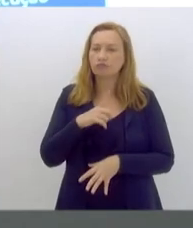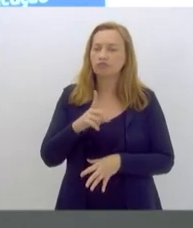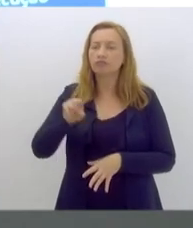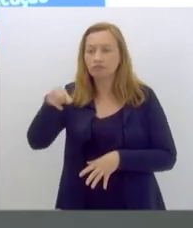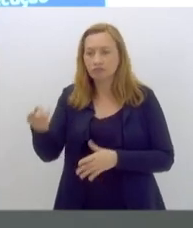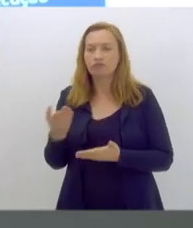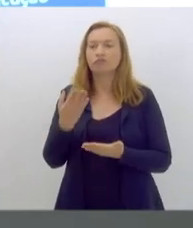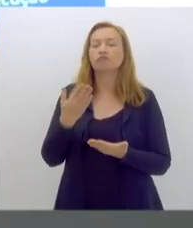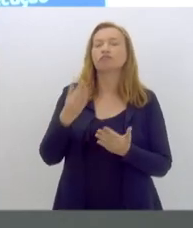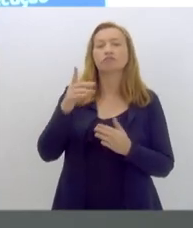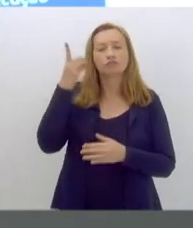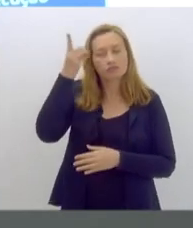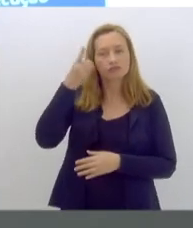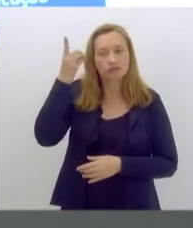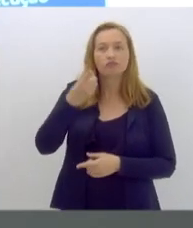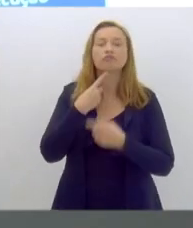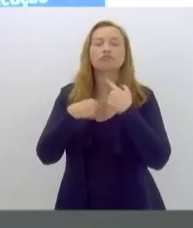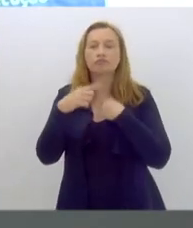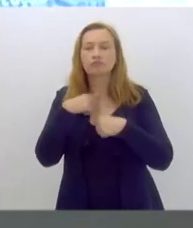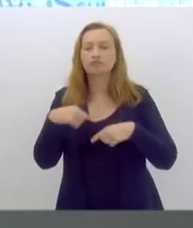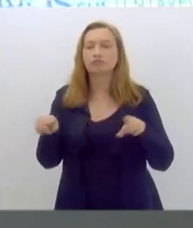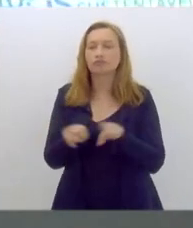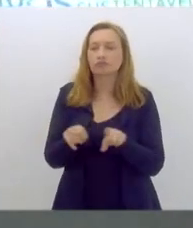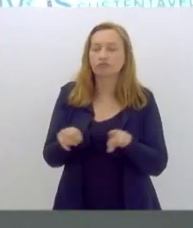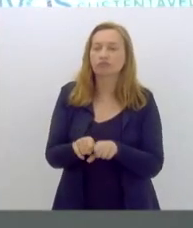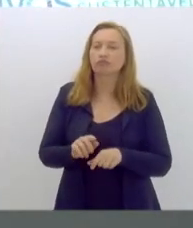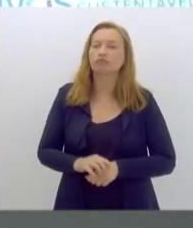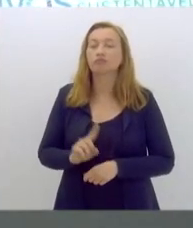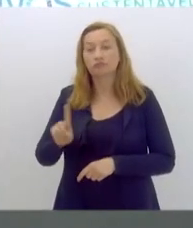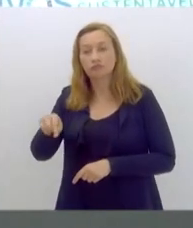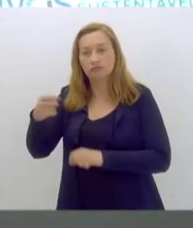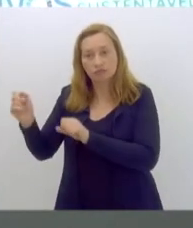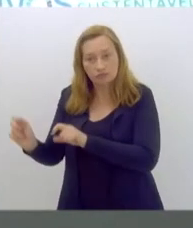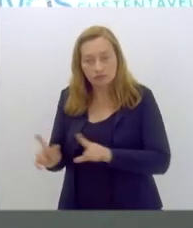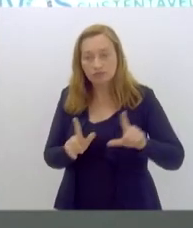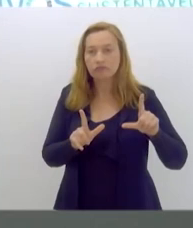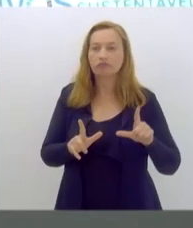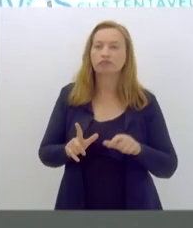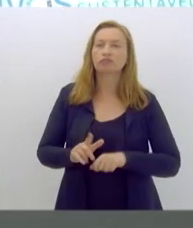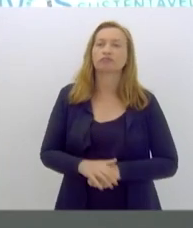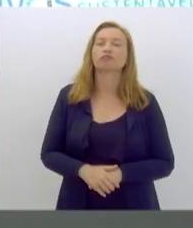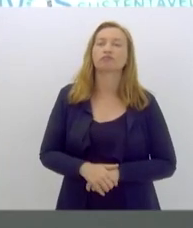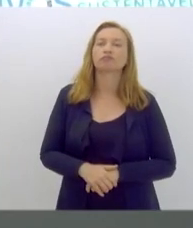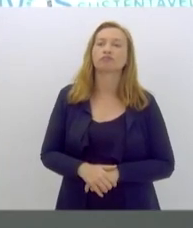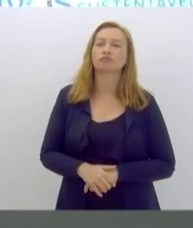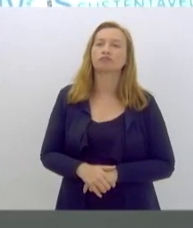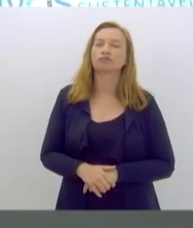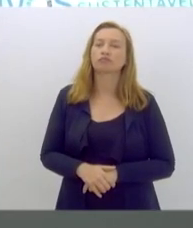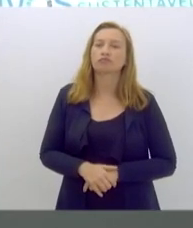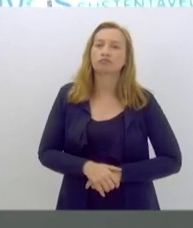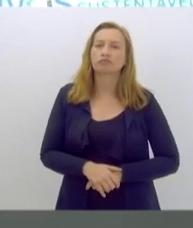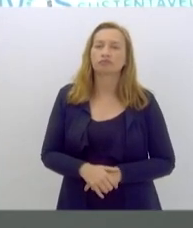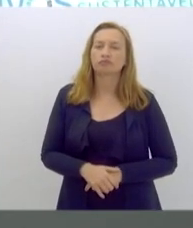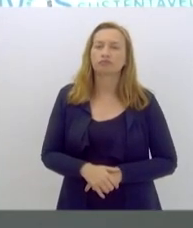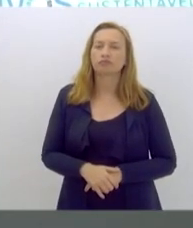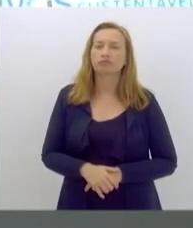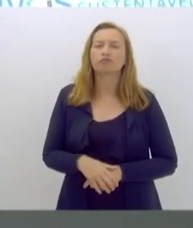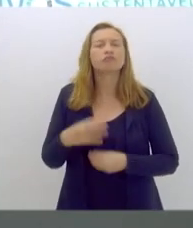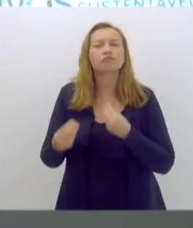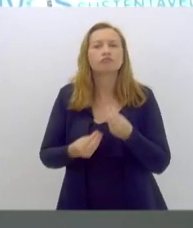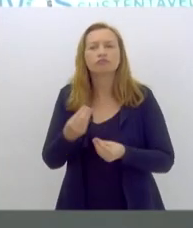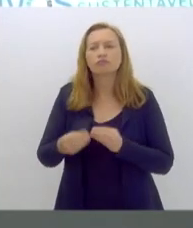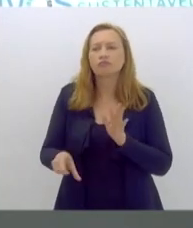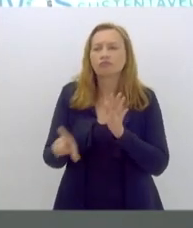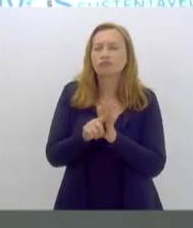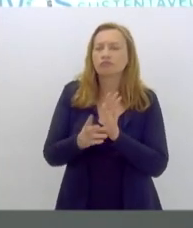outros deputados que também o desejaram no próximo slide a gente estabelece aí como a